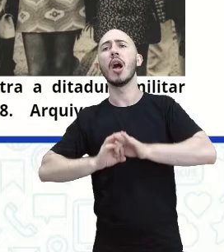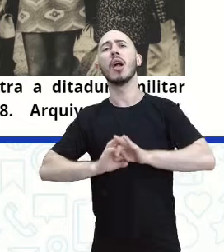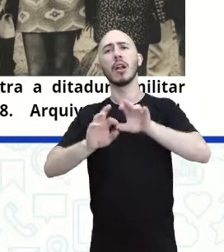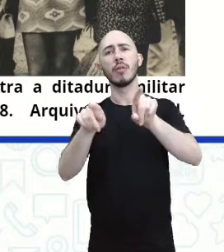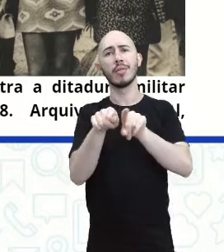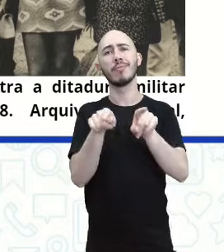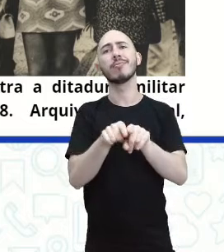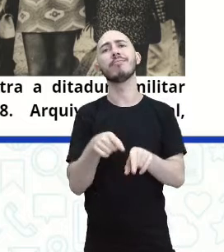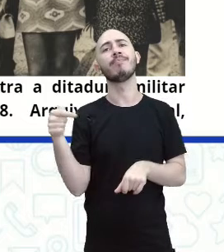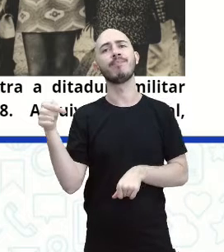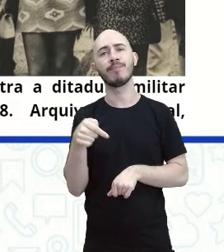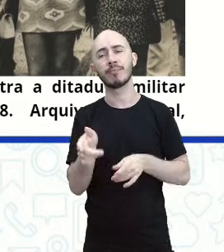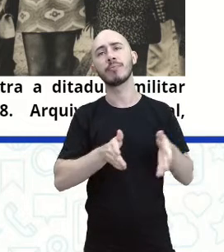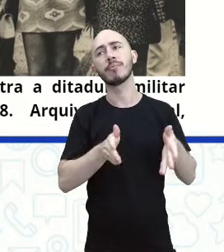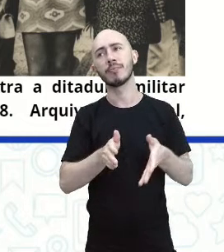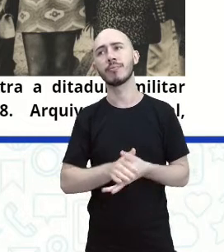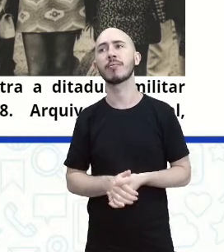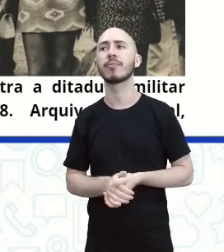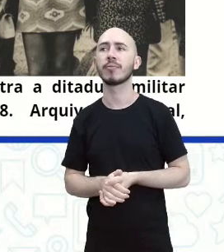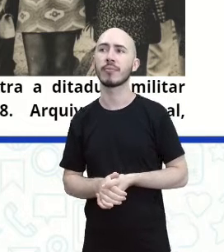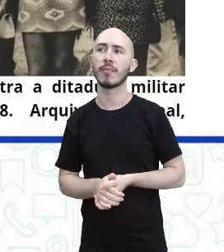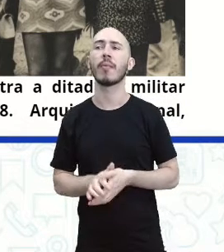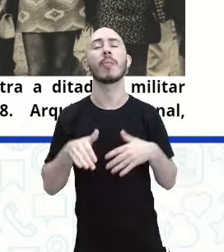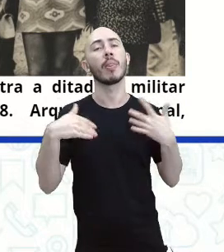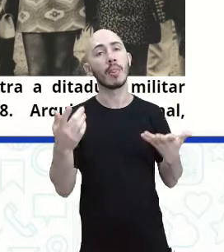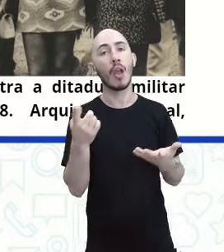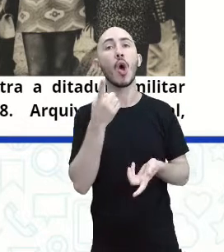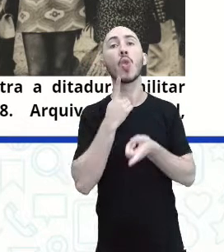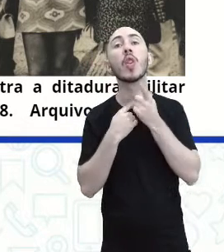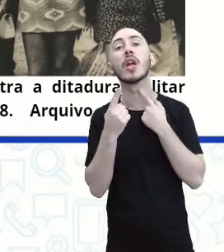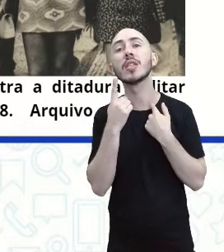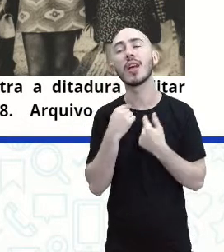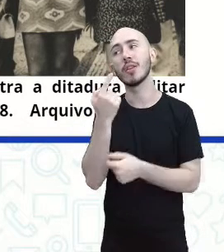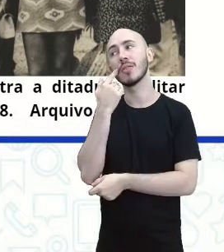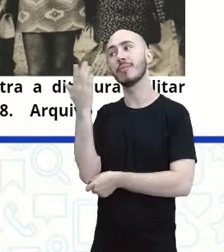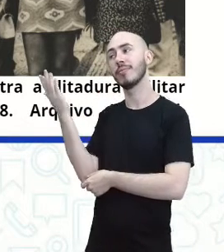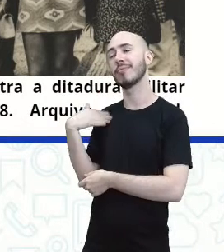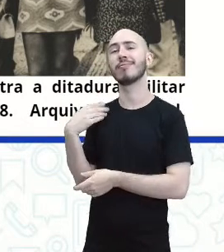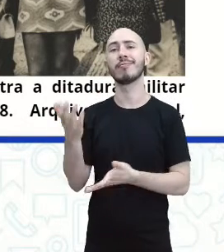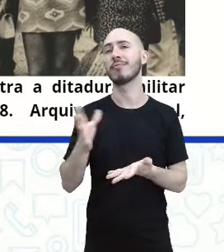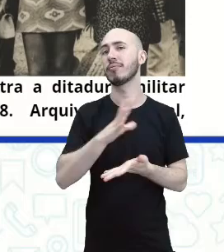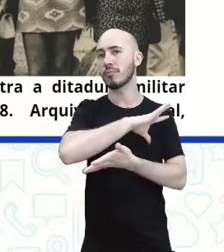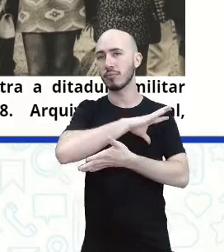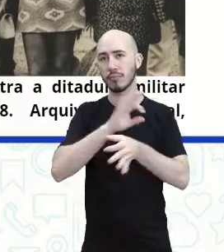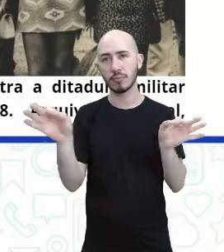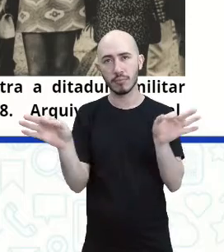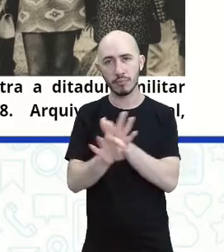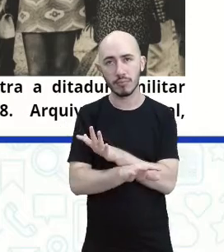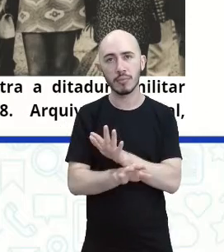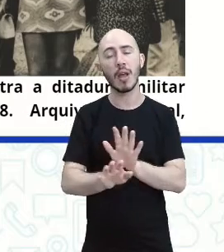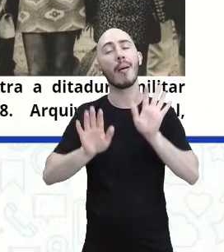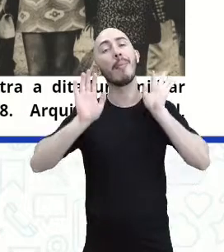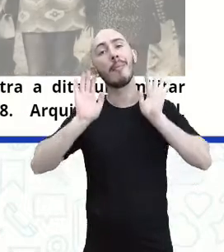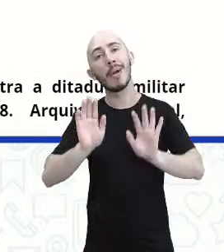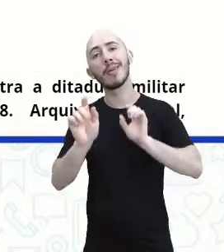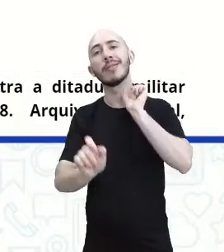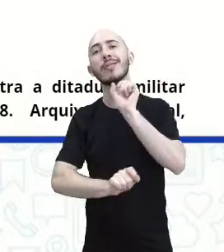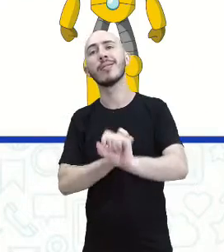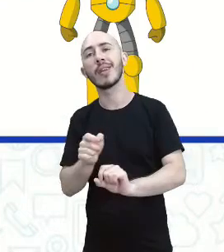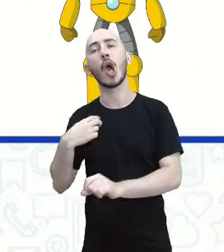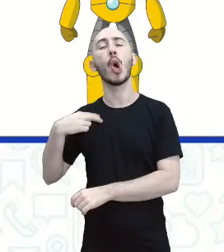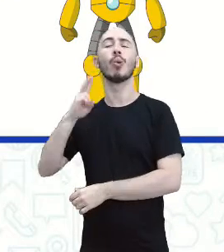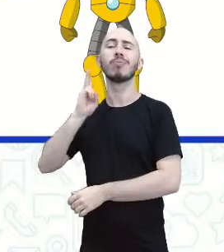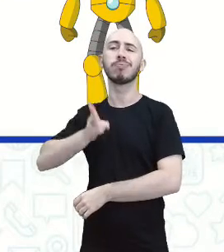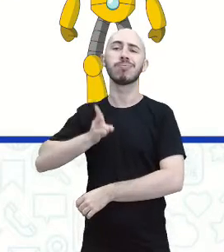diante desse regime ditatorial. Enfim, queríamos que esse regime saísse do mapa, mas ele não só vai permanecer, mas